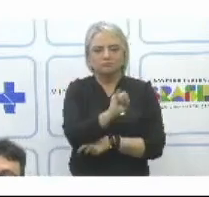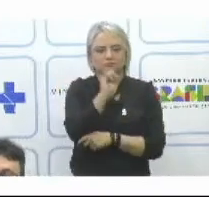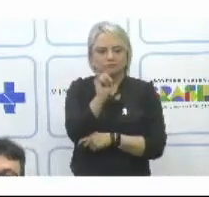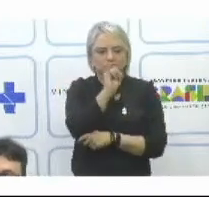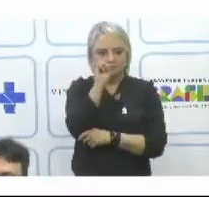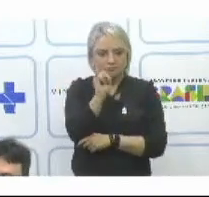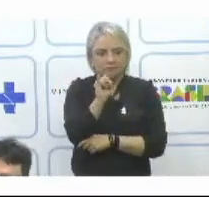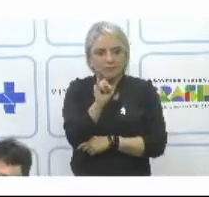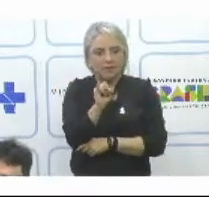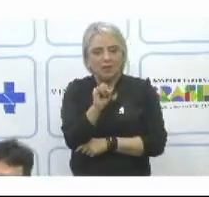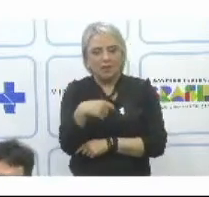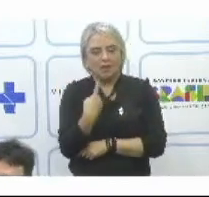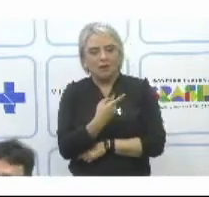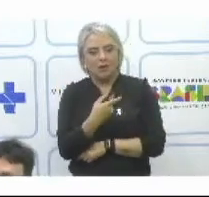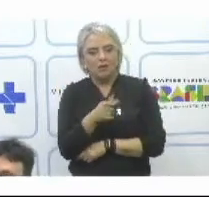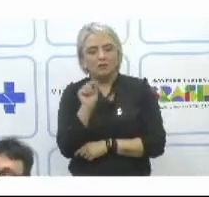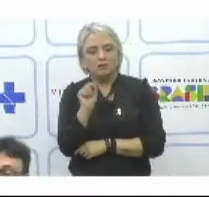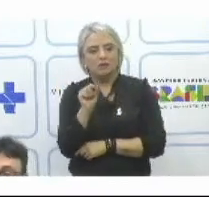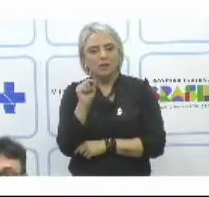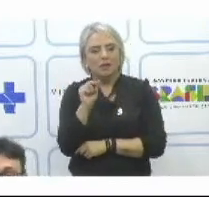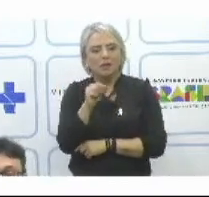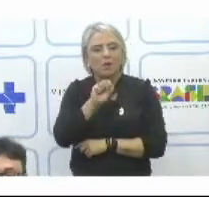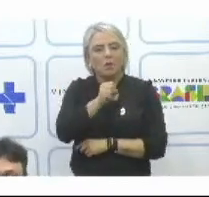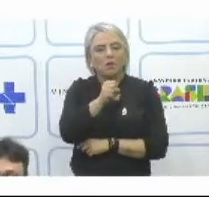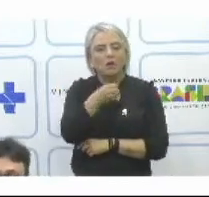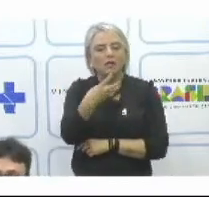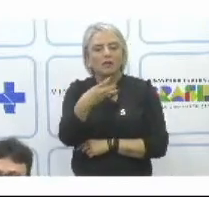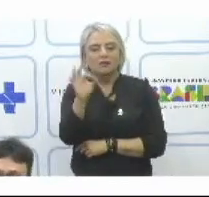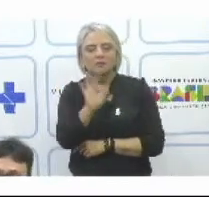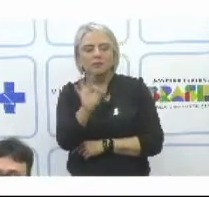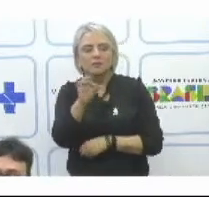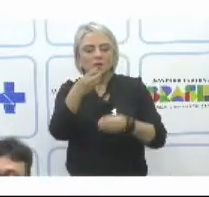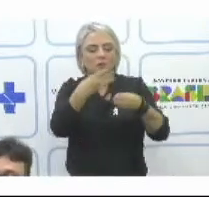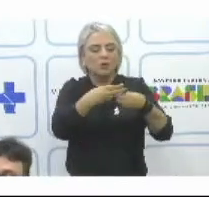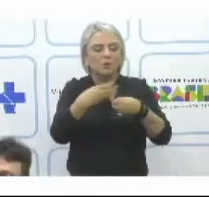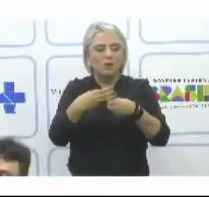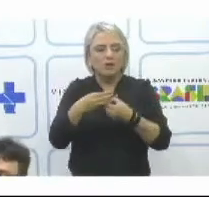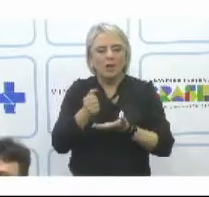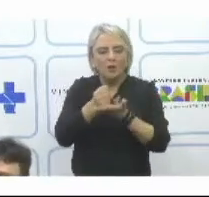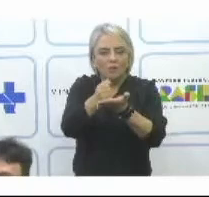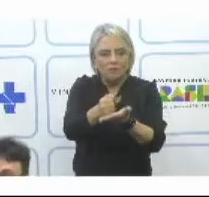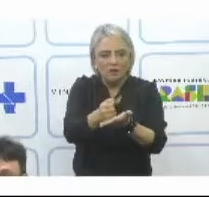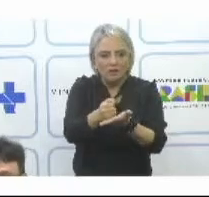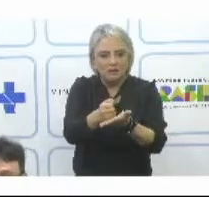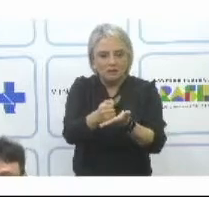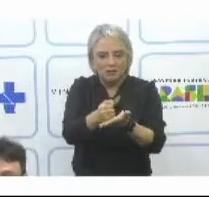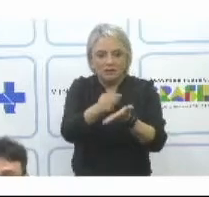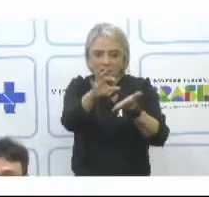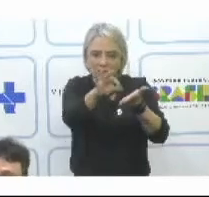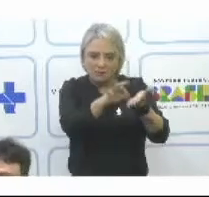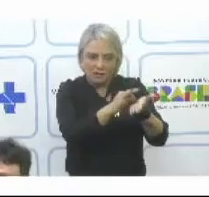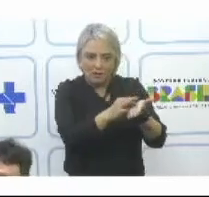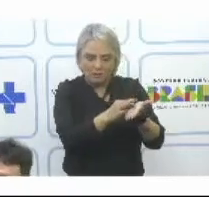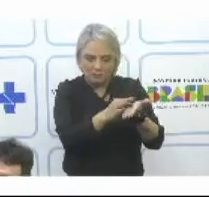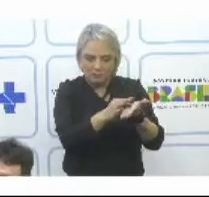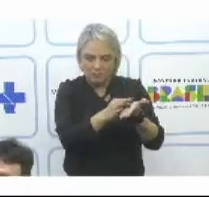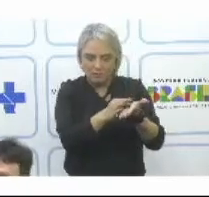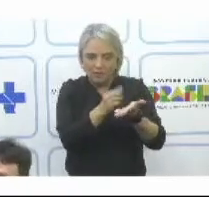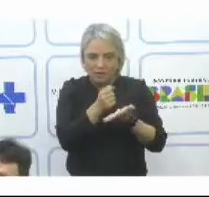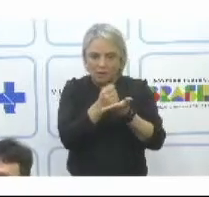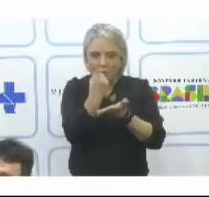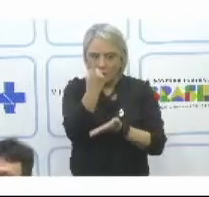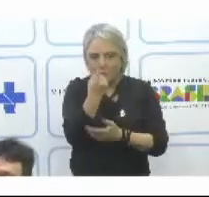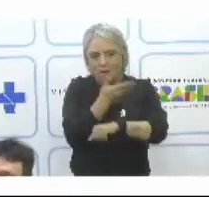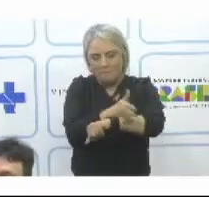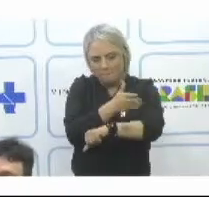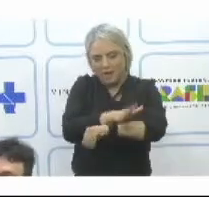importante e a gente chegou a 83% dos municípios ofertando pelo menos, registrando pelo menos a oferta de